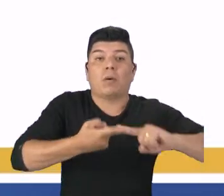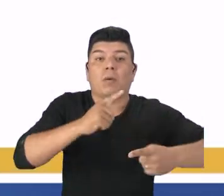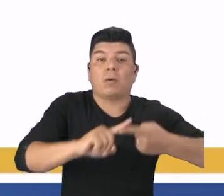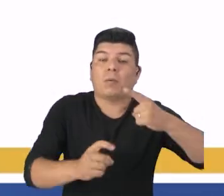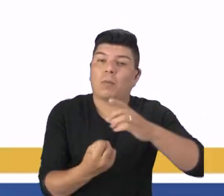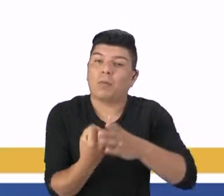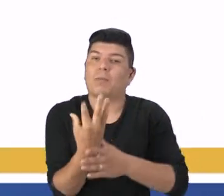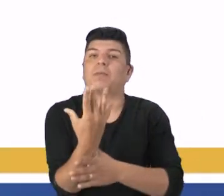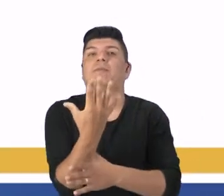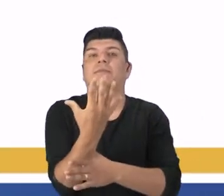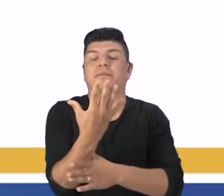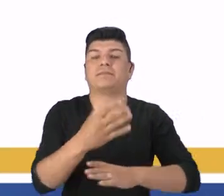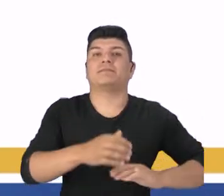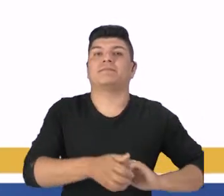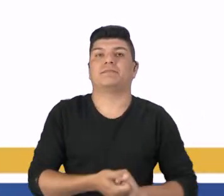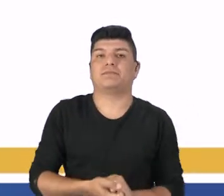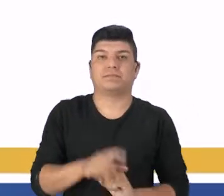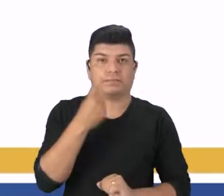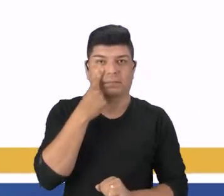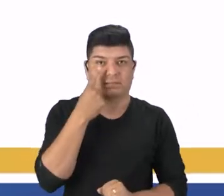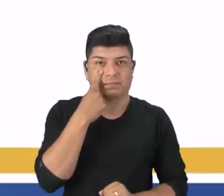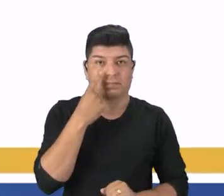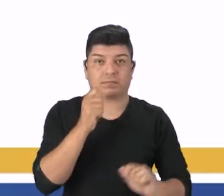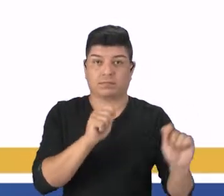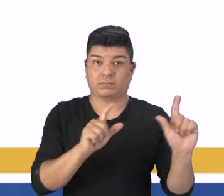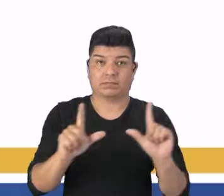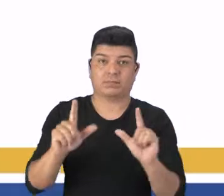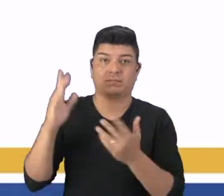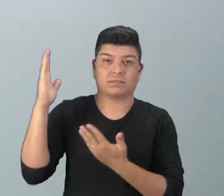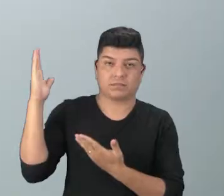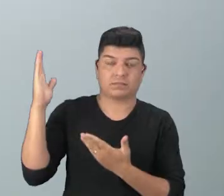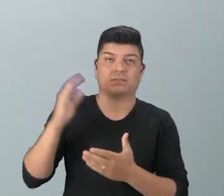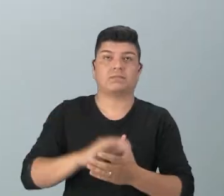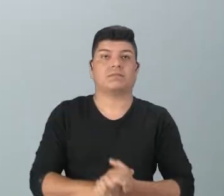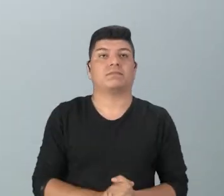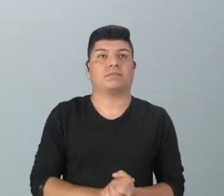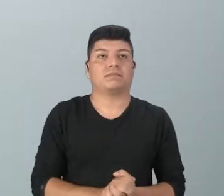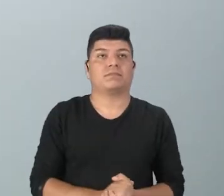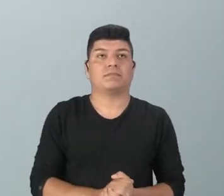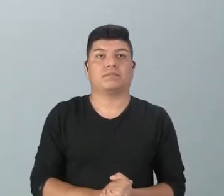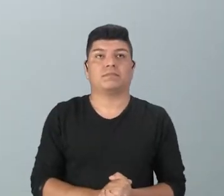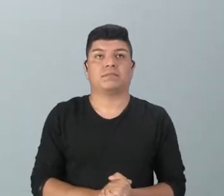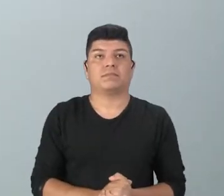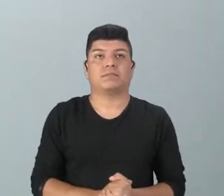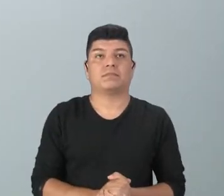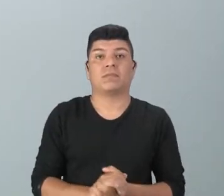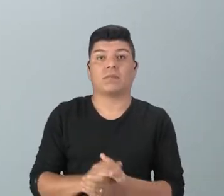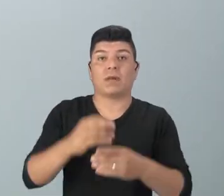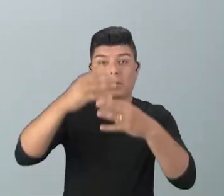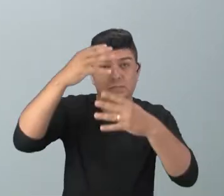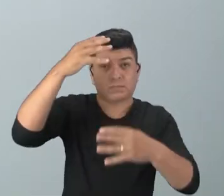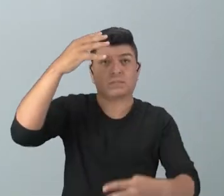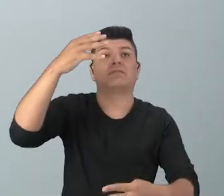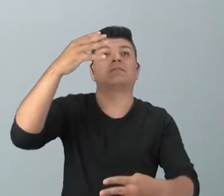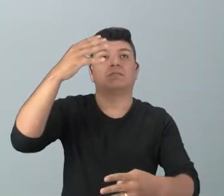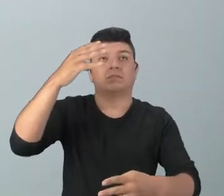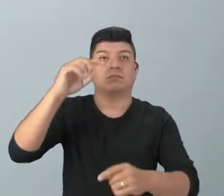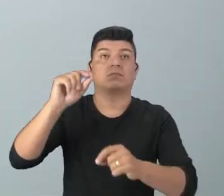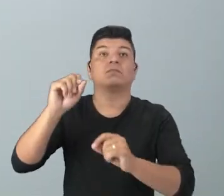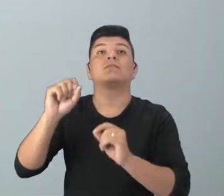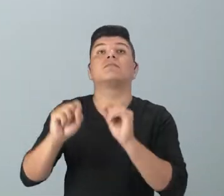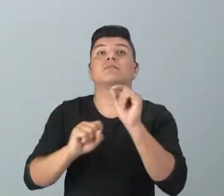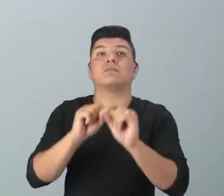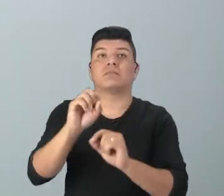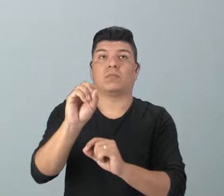como matérias-primas. Acompanha comigo aí alguma dessas situações na tela. Dados divulgados pela Organização